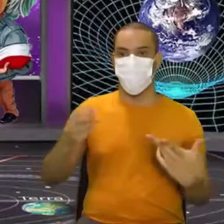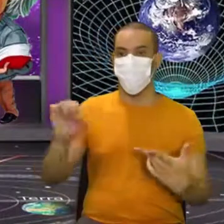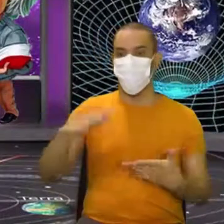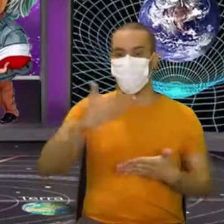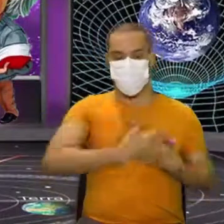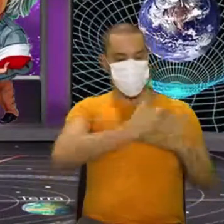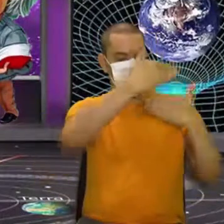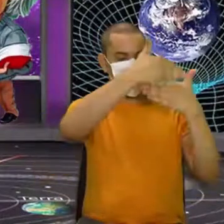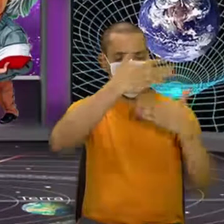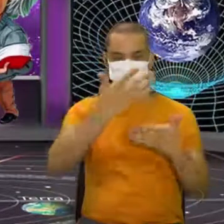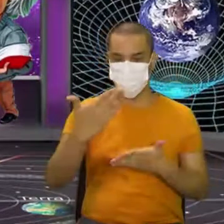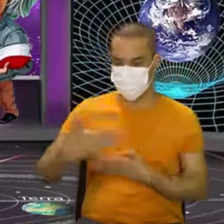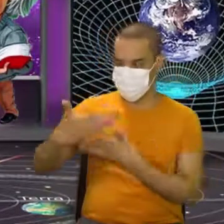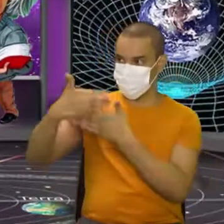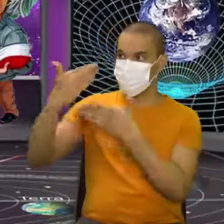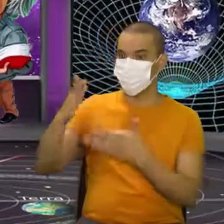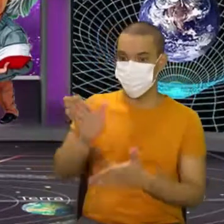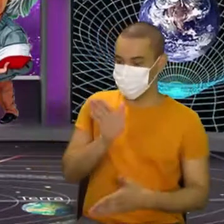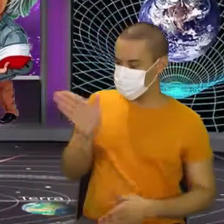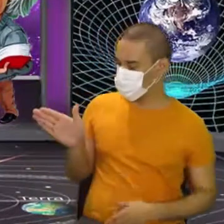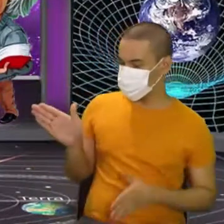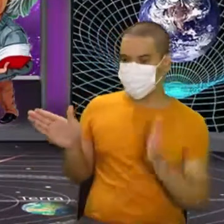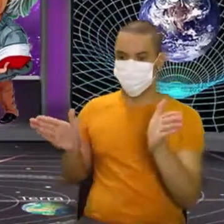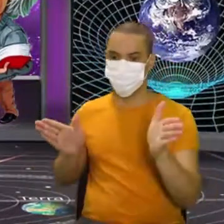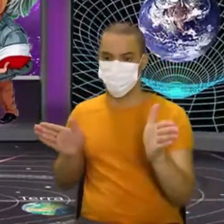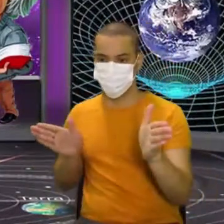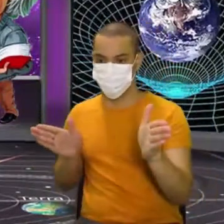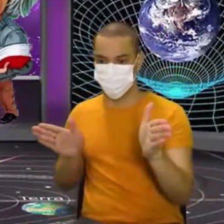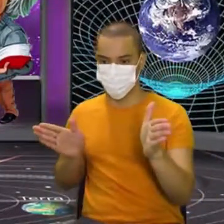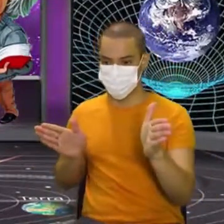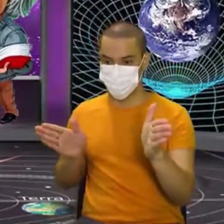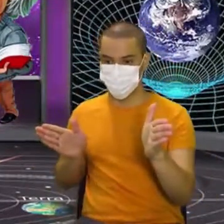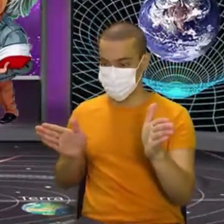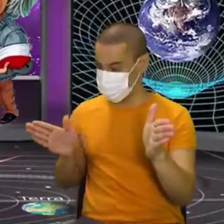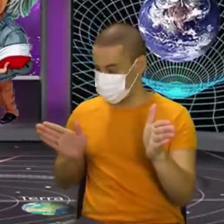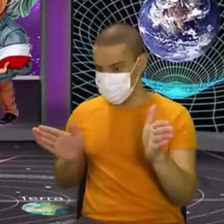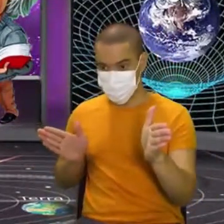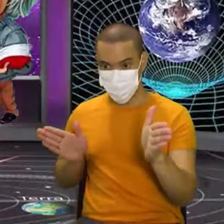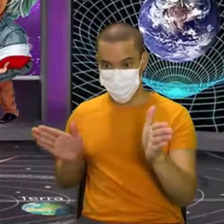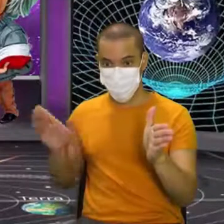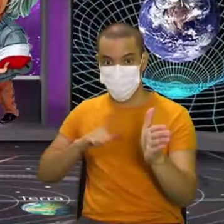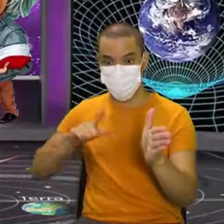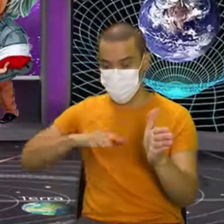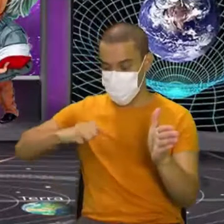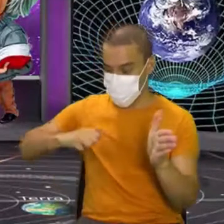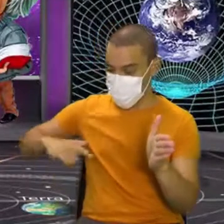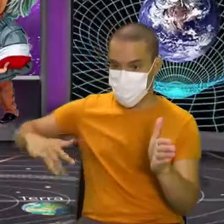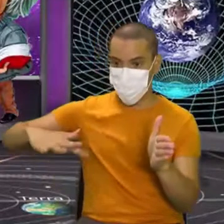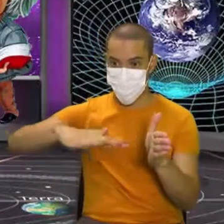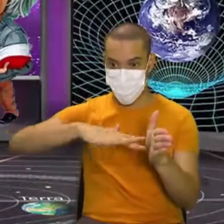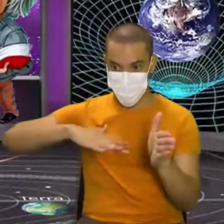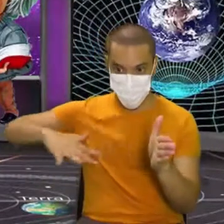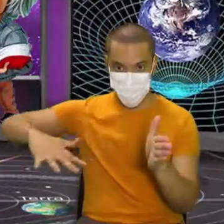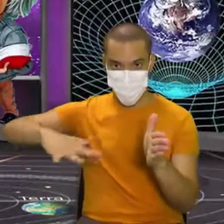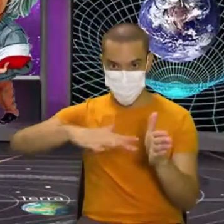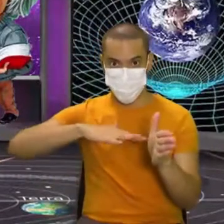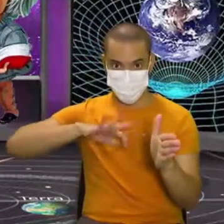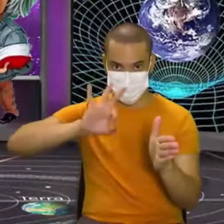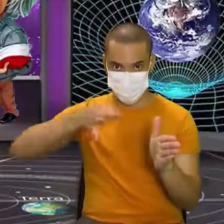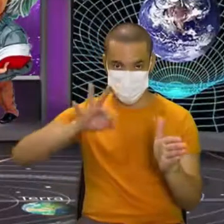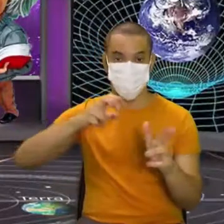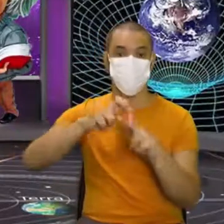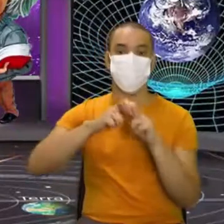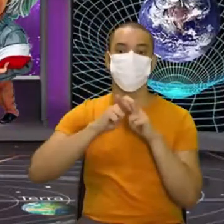parede aí se você olhar parede é um plano o chão no plano então o campo aqui carga se movendo aqui eu tenho esse plano certo a